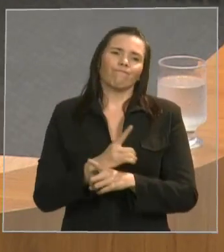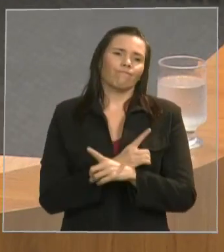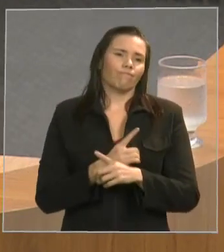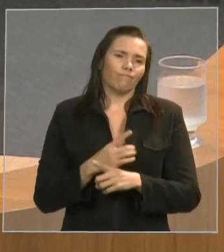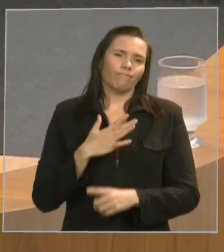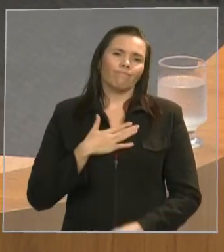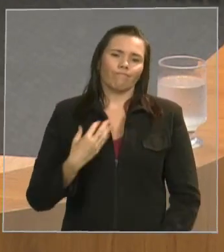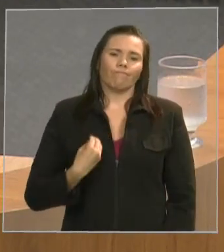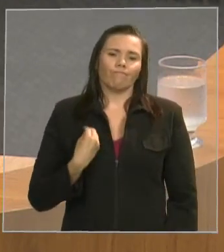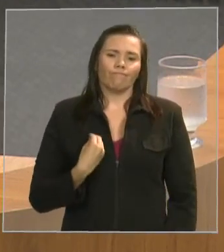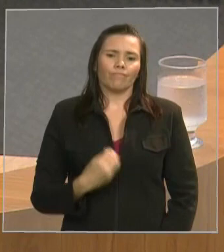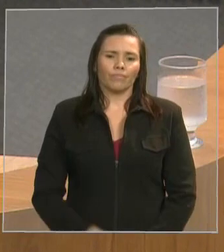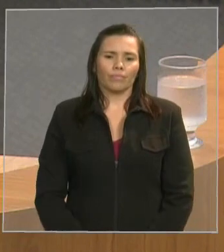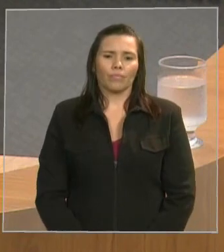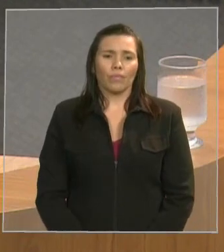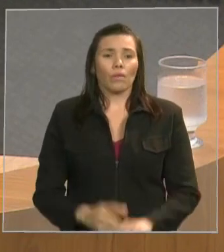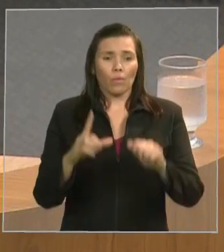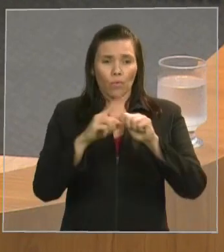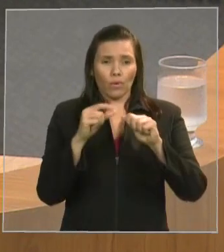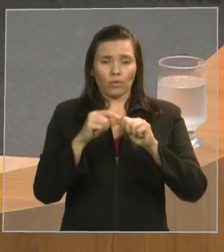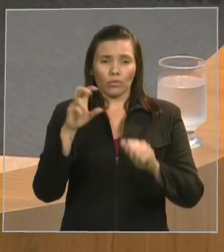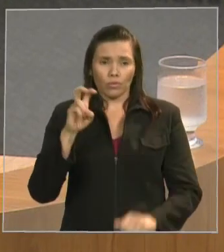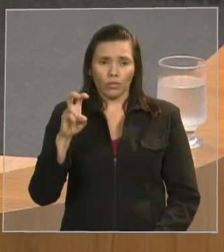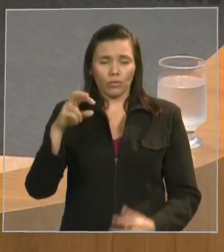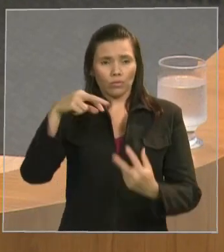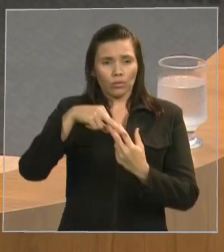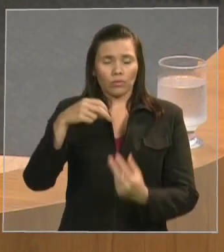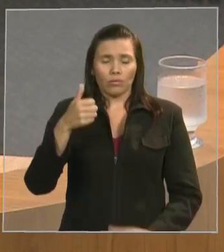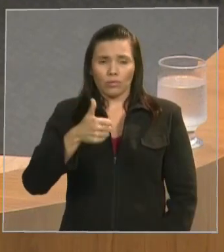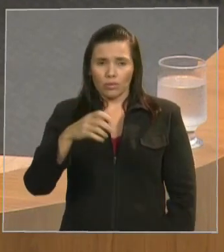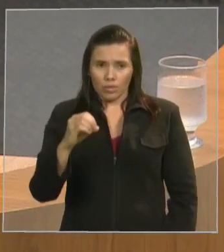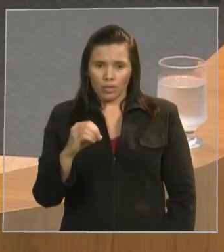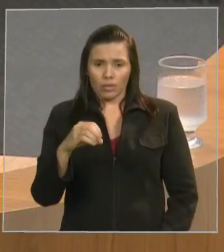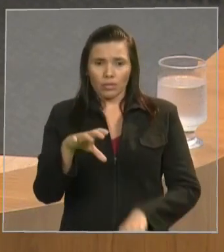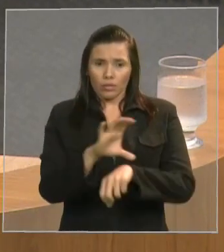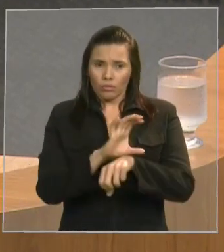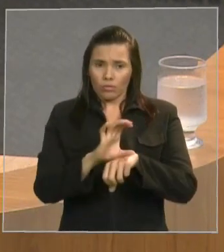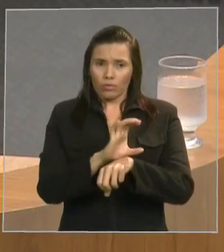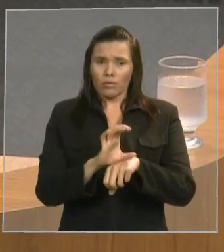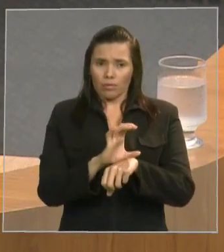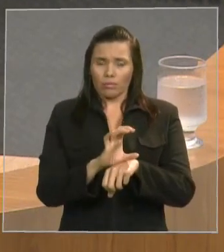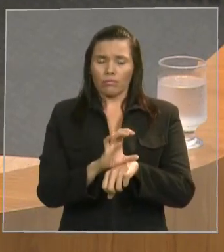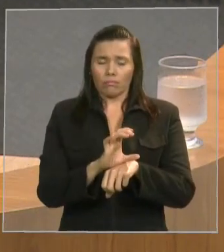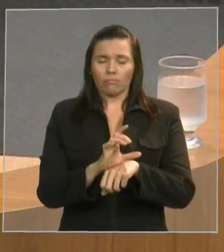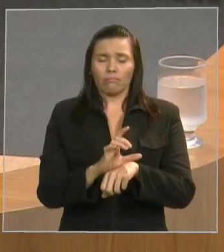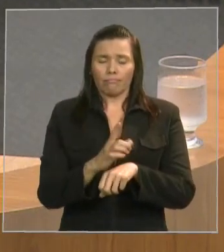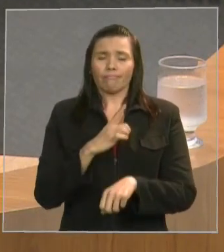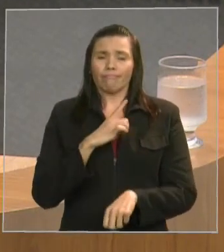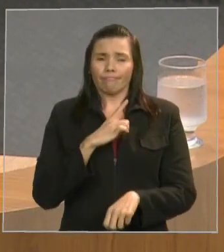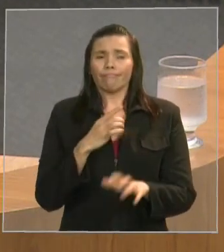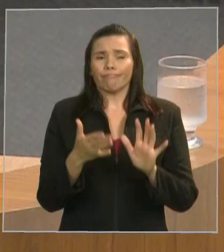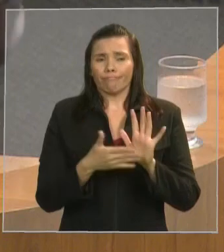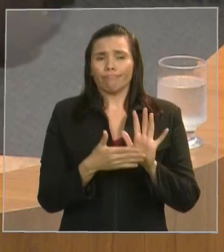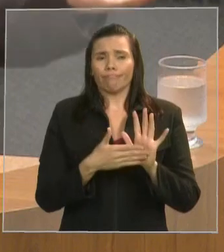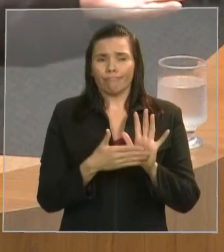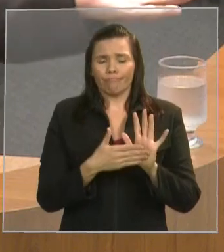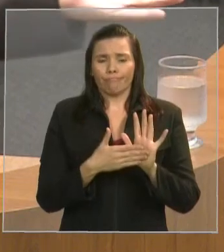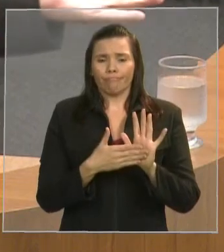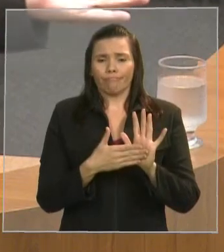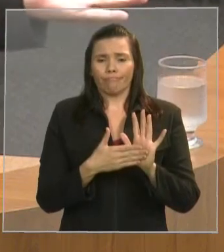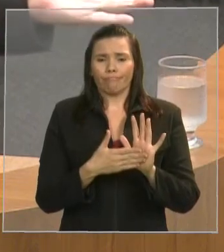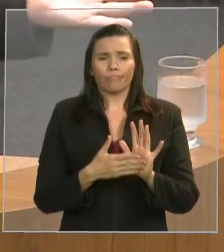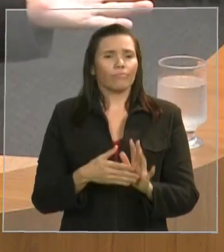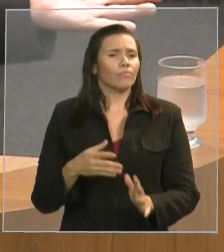veja o artigo 5º, inciso 10 da Constituição, que está ali. Não se pode estar denegrindo a imagem